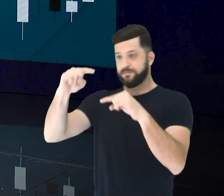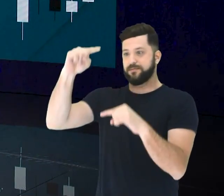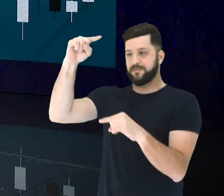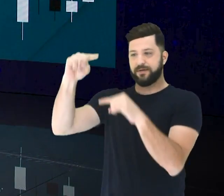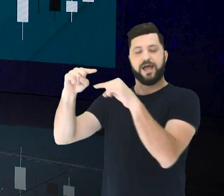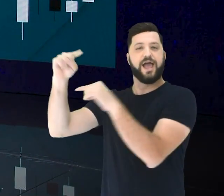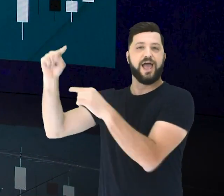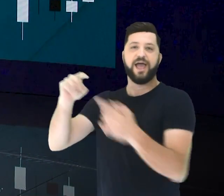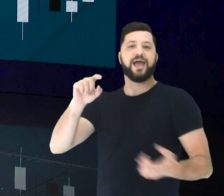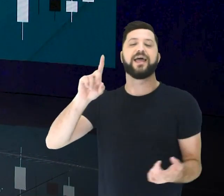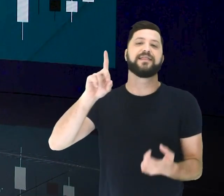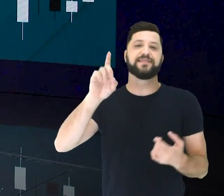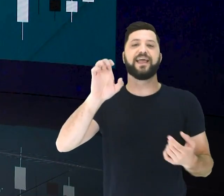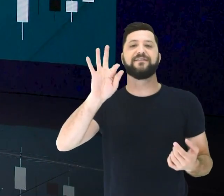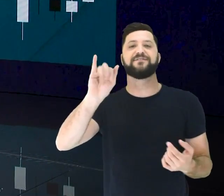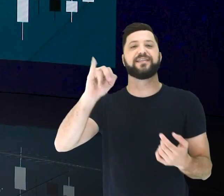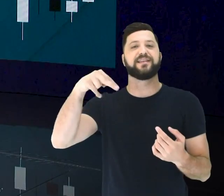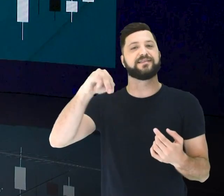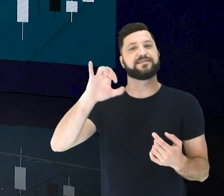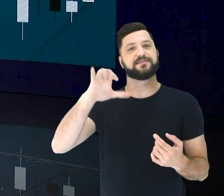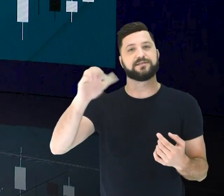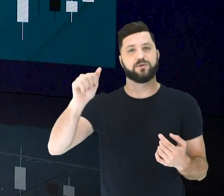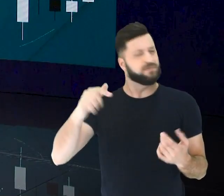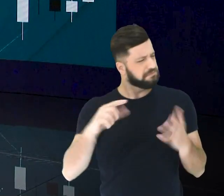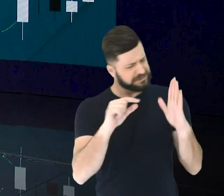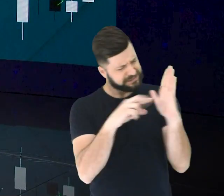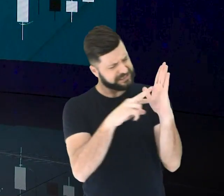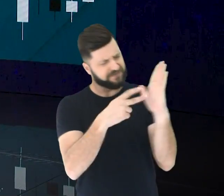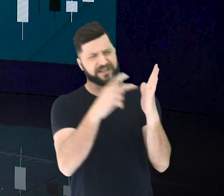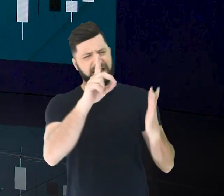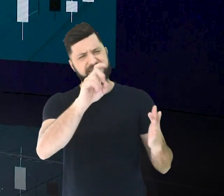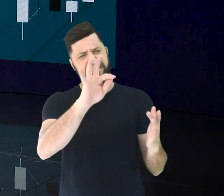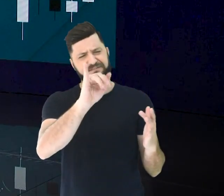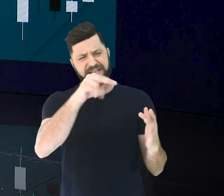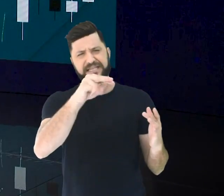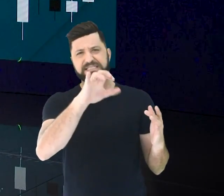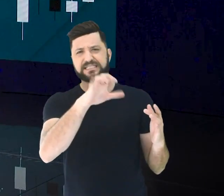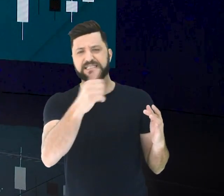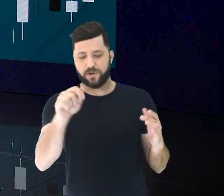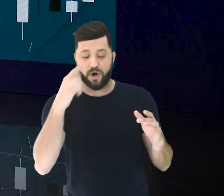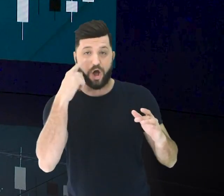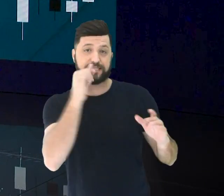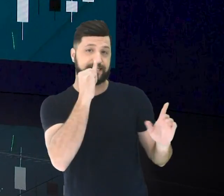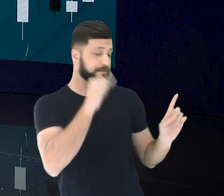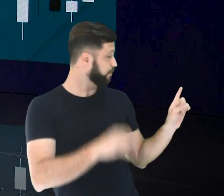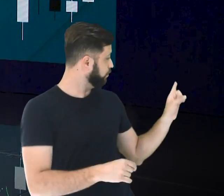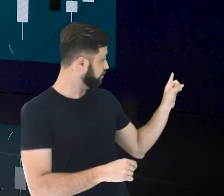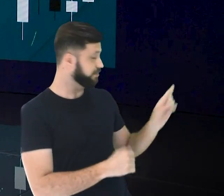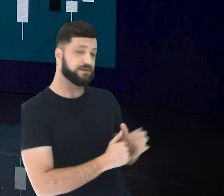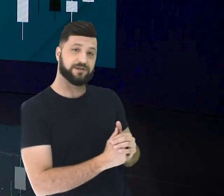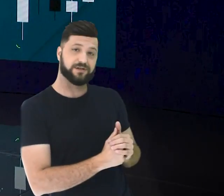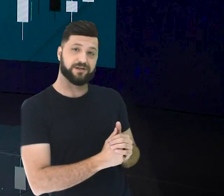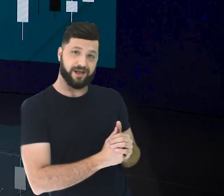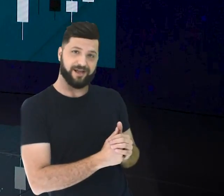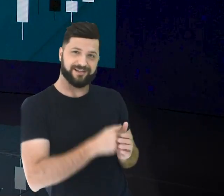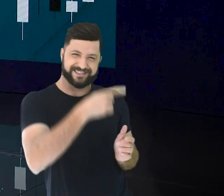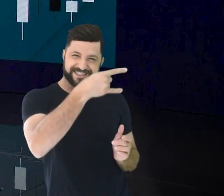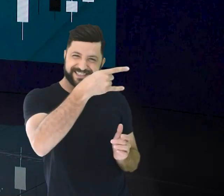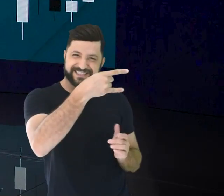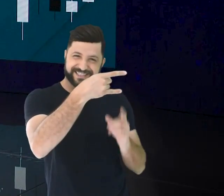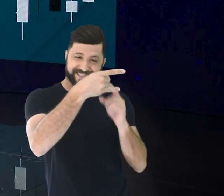Kendall de indefinição né O que que é um Kendall de indefinição que no dia a indefinição é o que eu chamo de se Estenda aos aqui ó esse Ken Block onde eu tenho